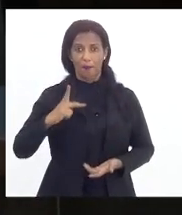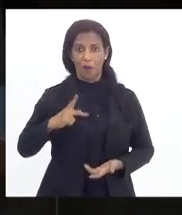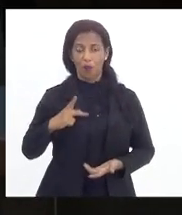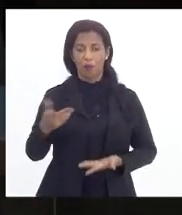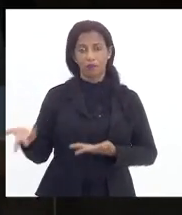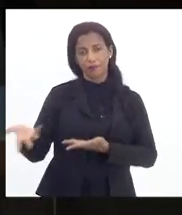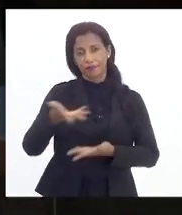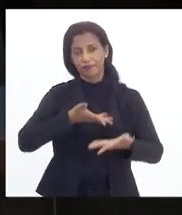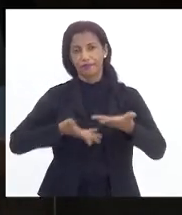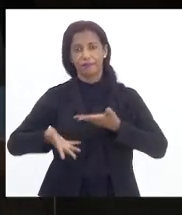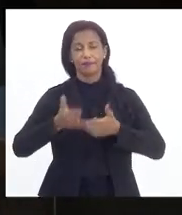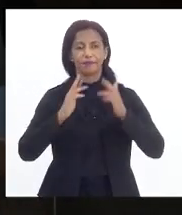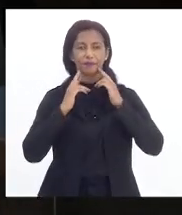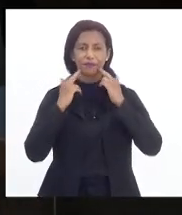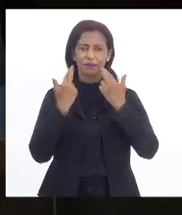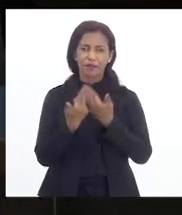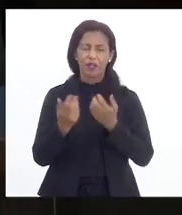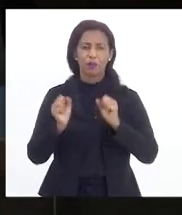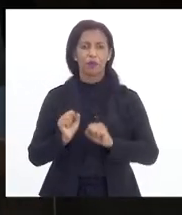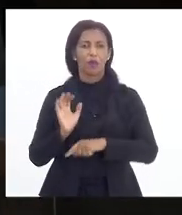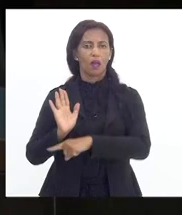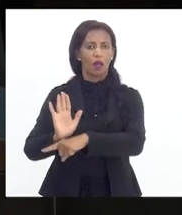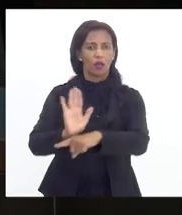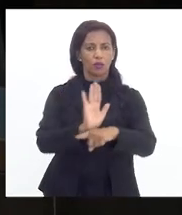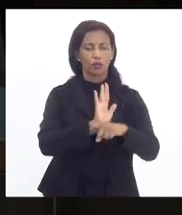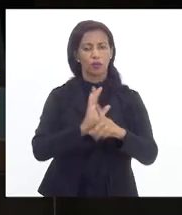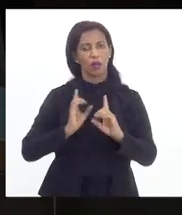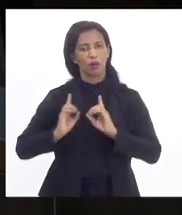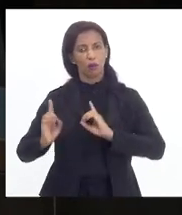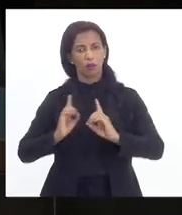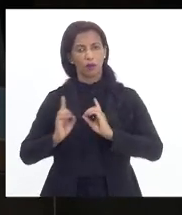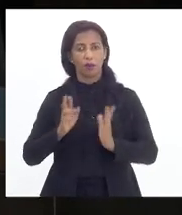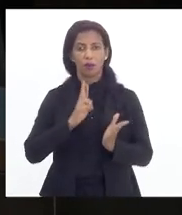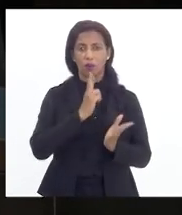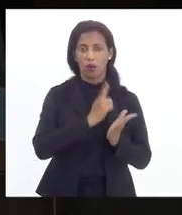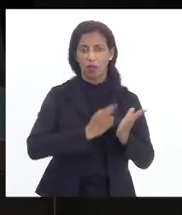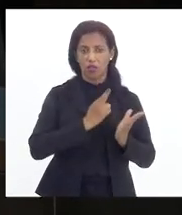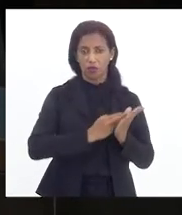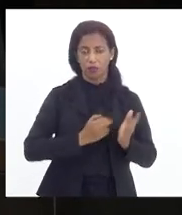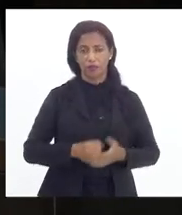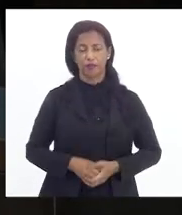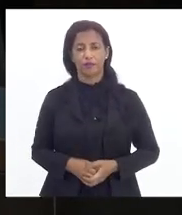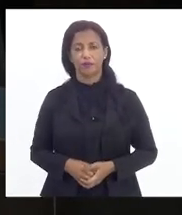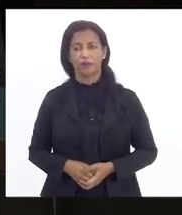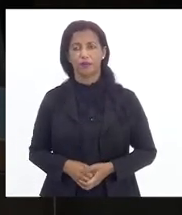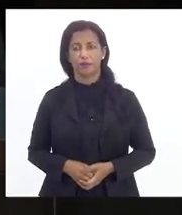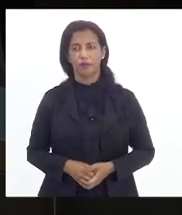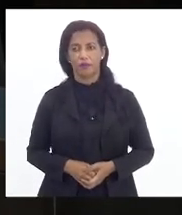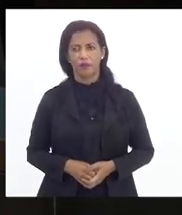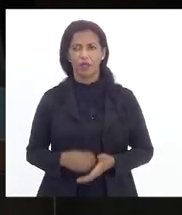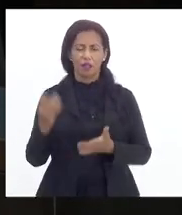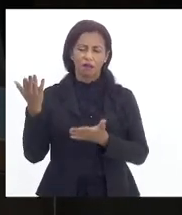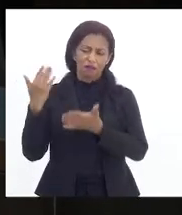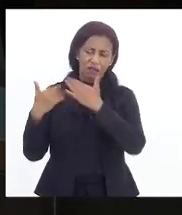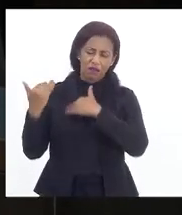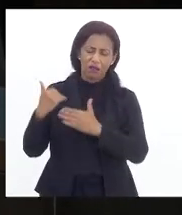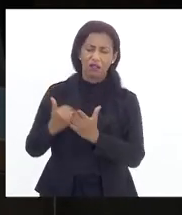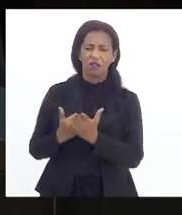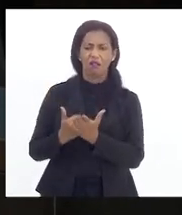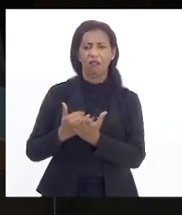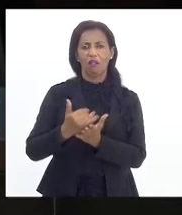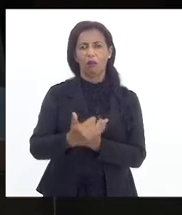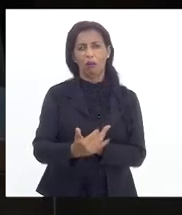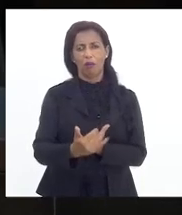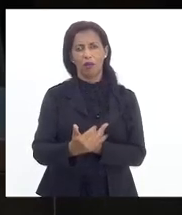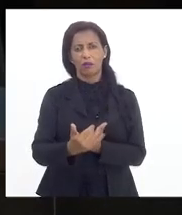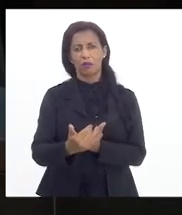dessas audiências públicas e poder contribuir com o debate sobre o regime E desde o início da